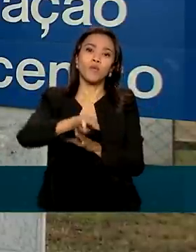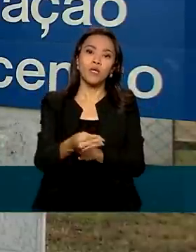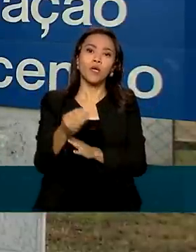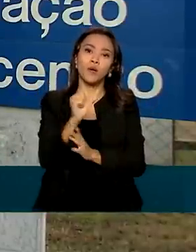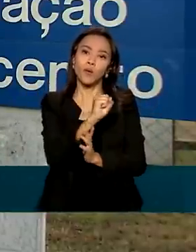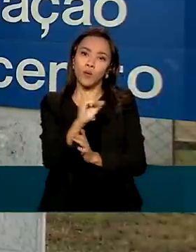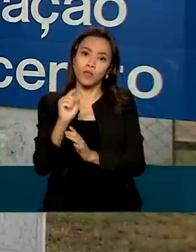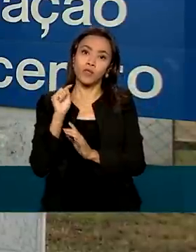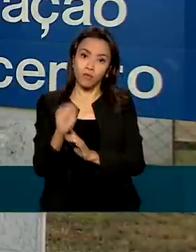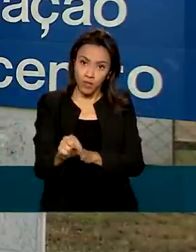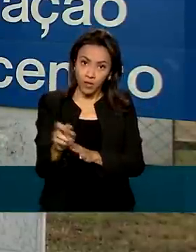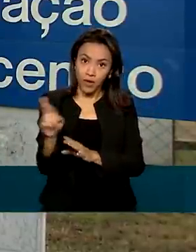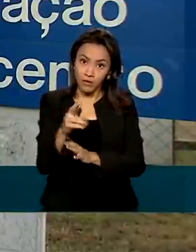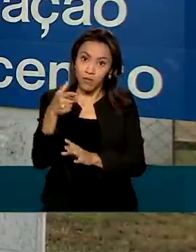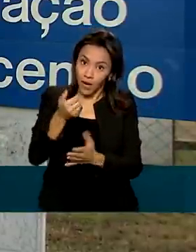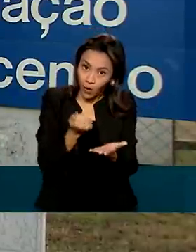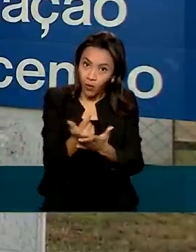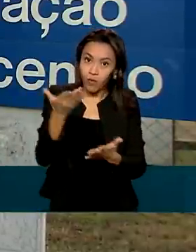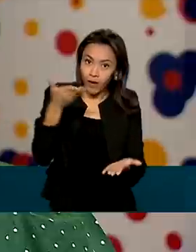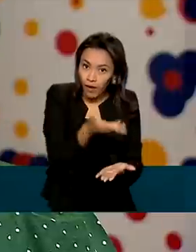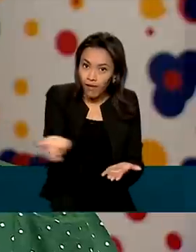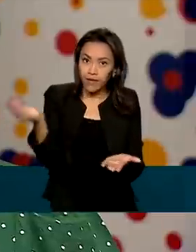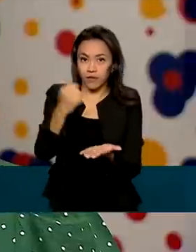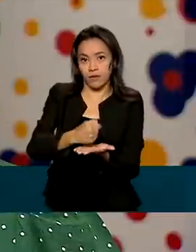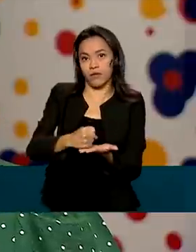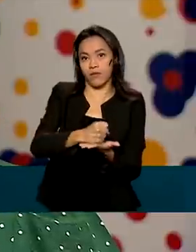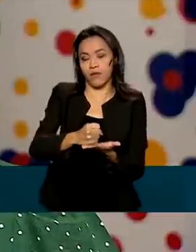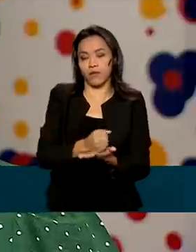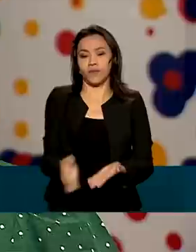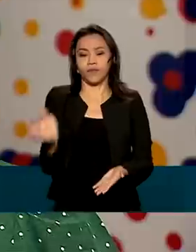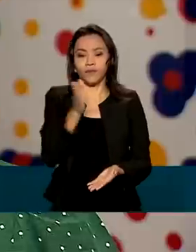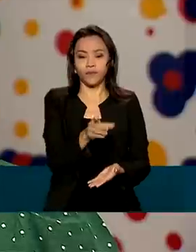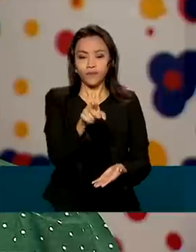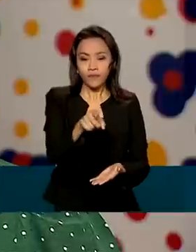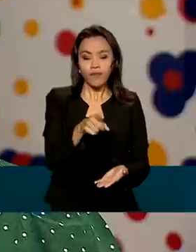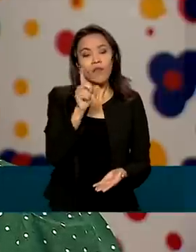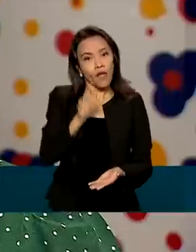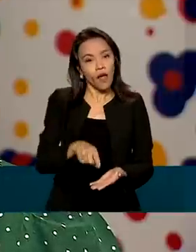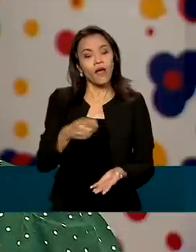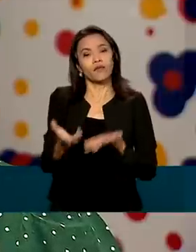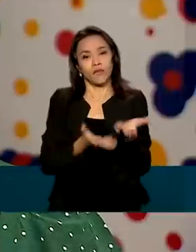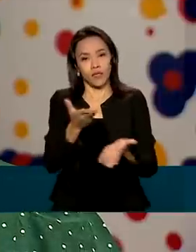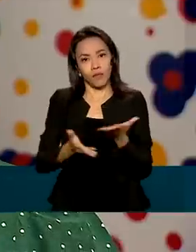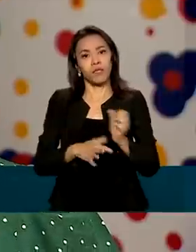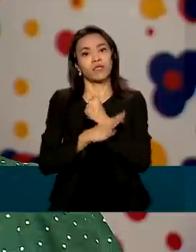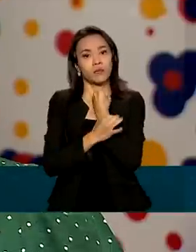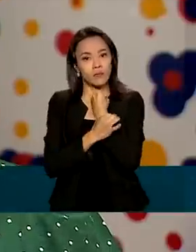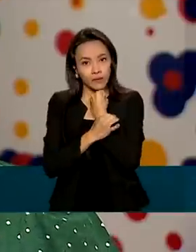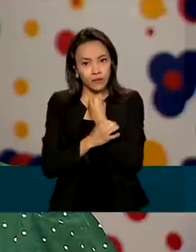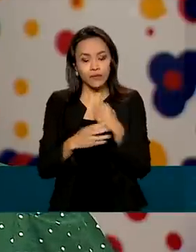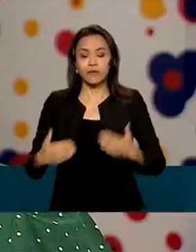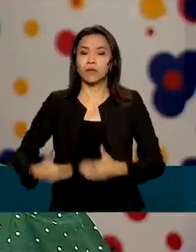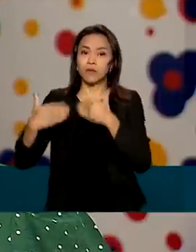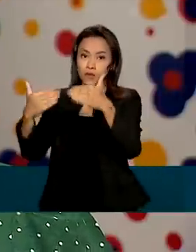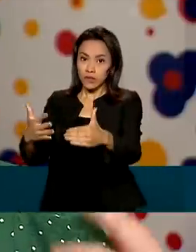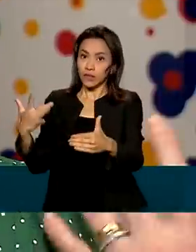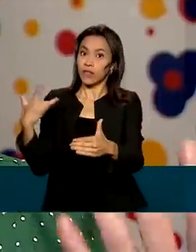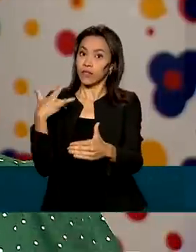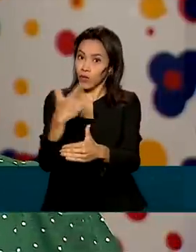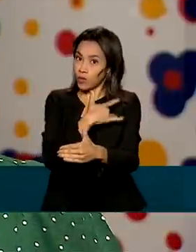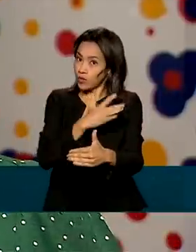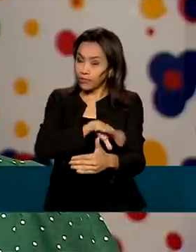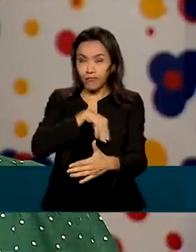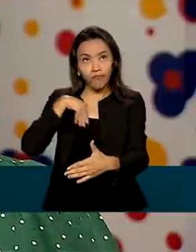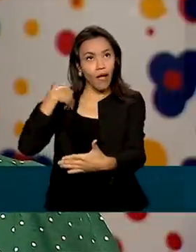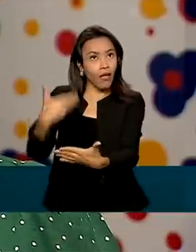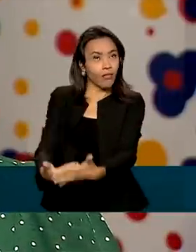R$ 1 milhão e 800 mil na compra desses medicamentos. É um tratamento garantido pelo Ministério da Saúde para a vida toda e